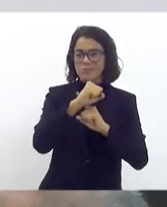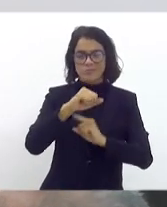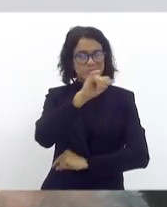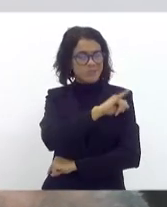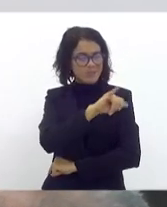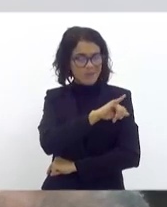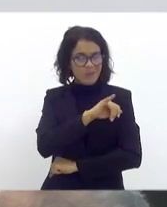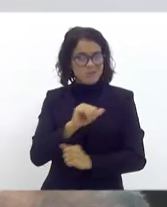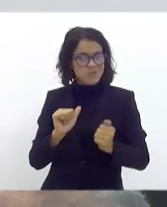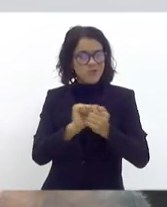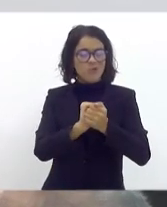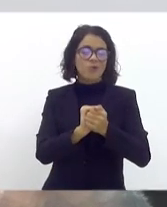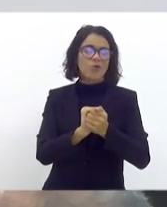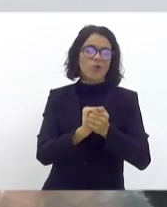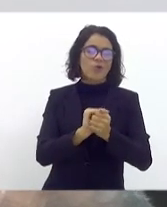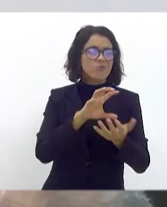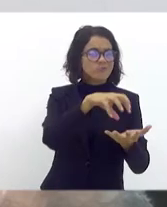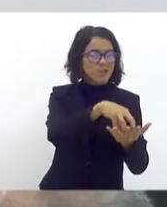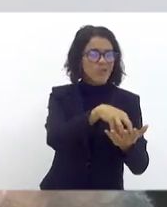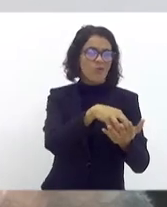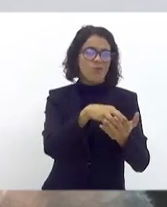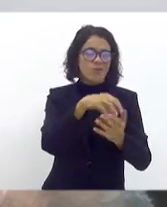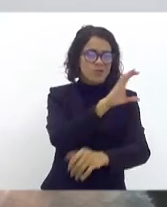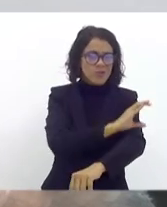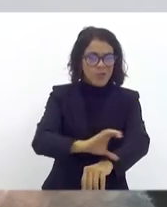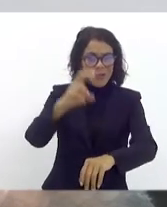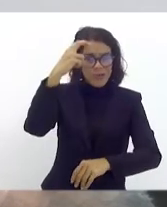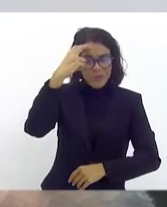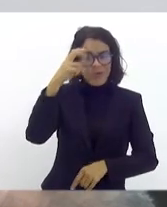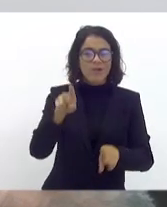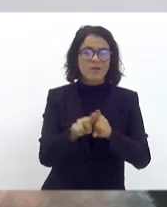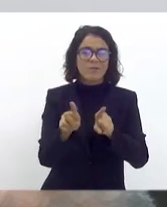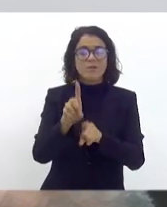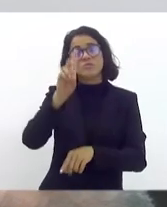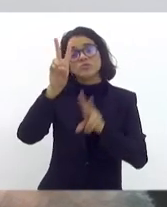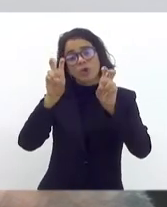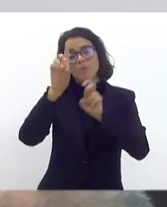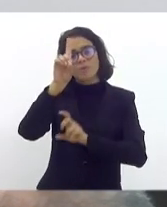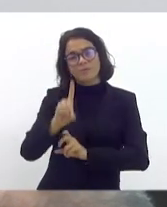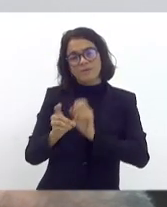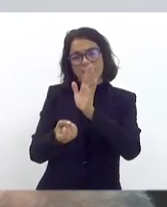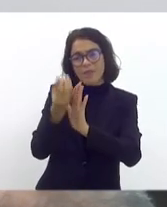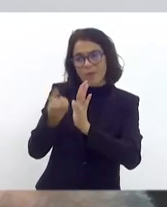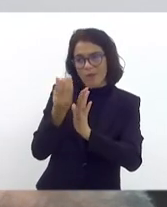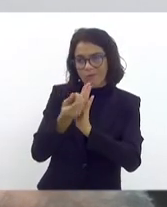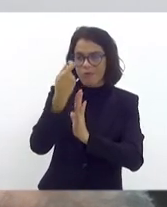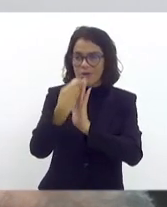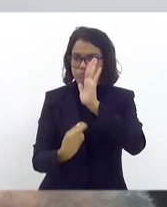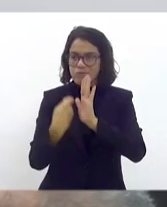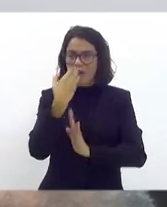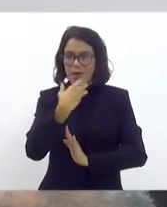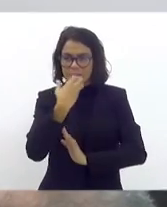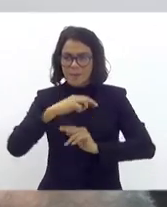de cultura, dos diversos setores referentes a esse tema dos direitos autorais. Agora, a questão de audiência